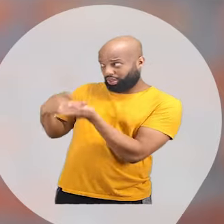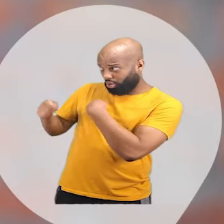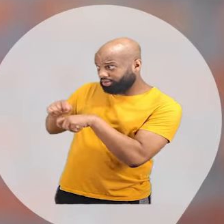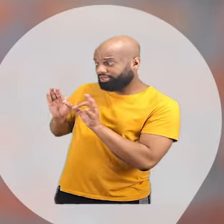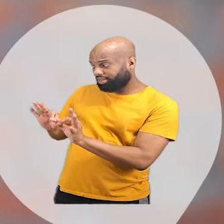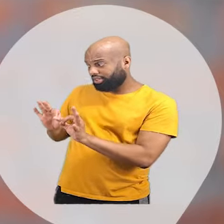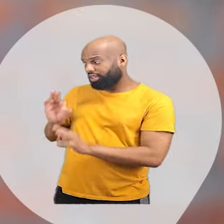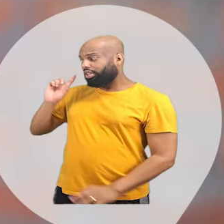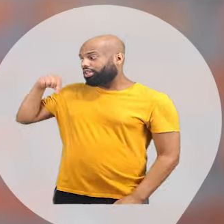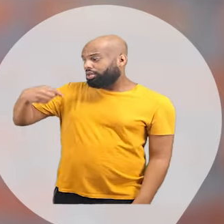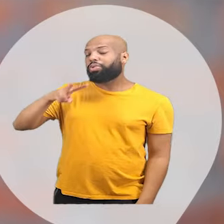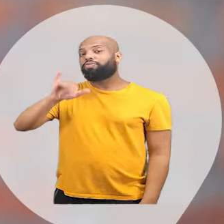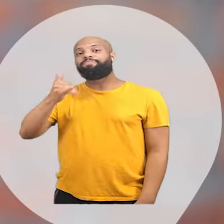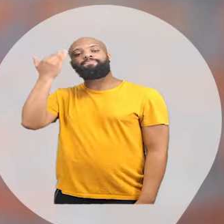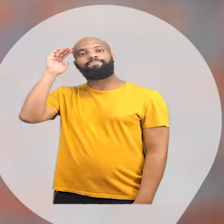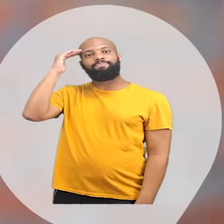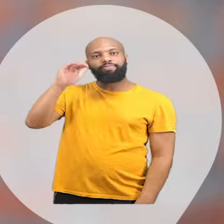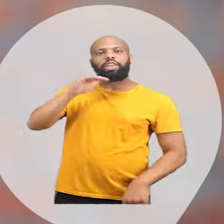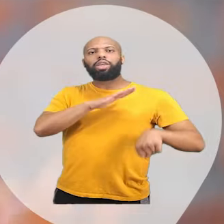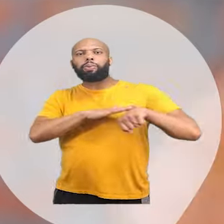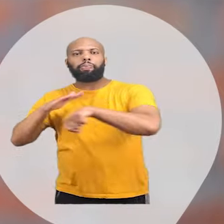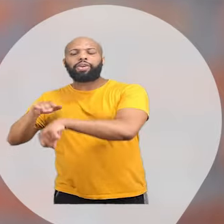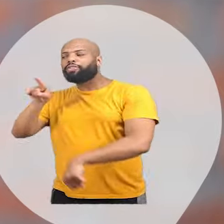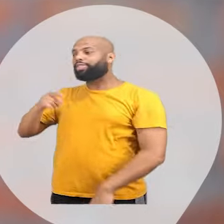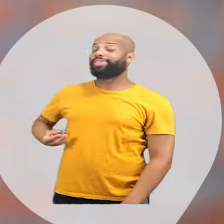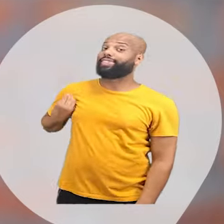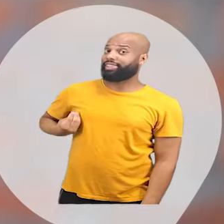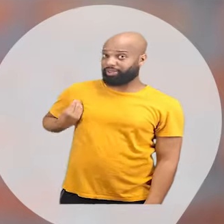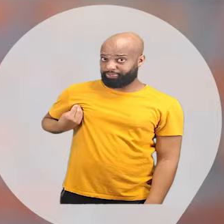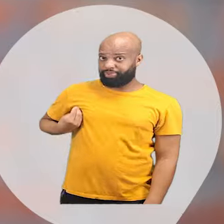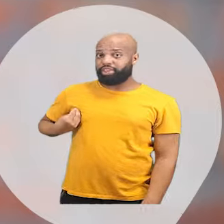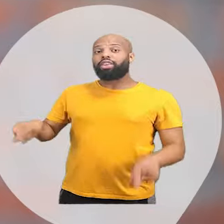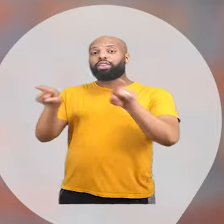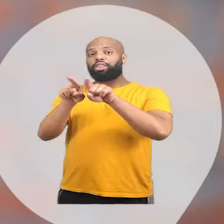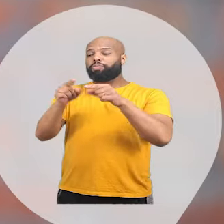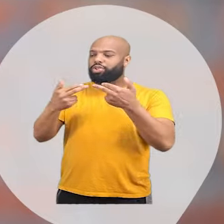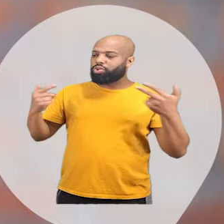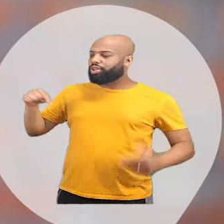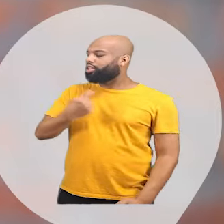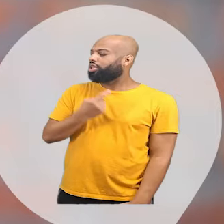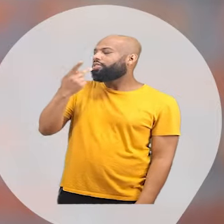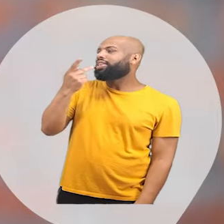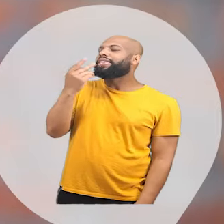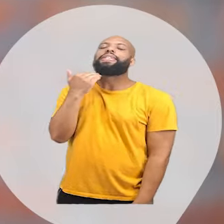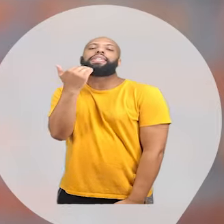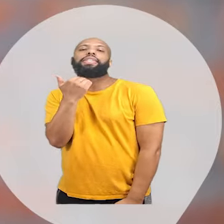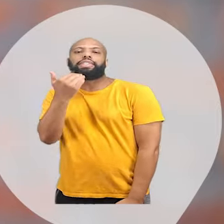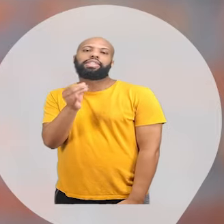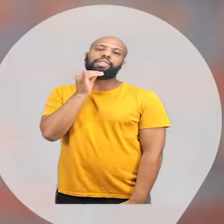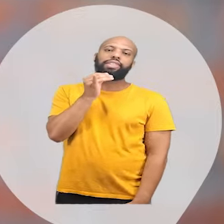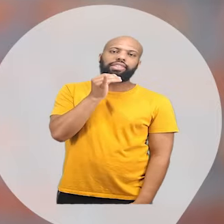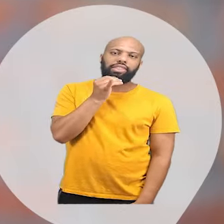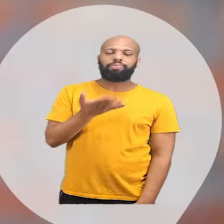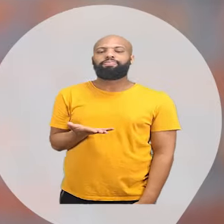negócio para daí depois entender tipo Em que momento você tá e uma das coisas que a gente sempre fala assim tipo não